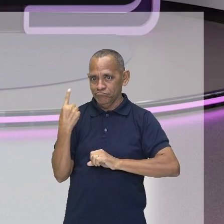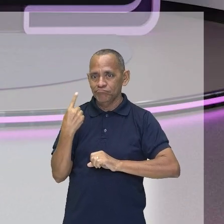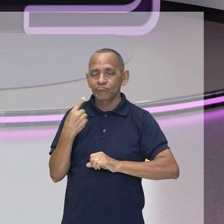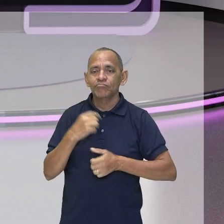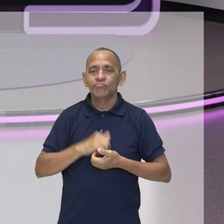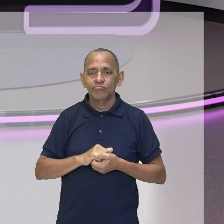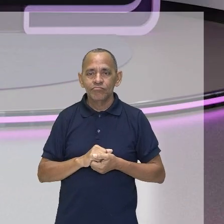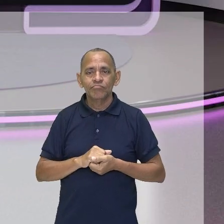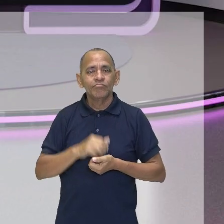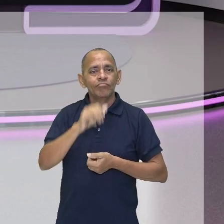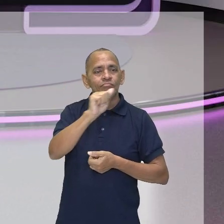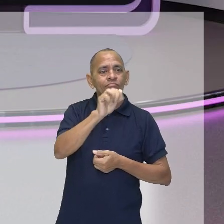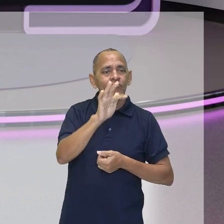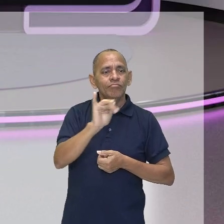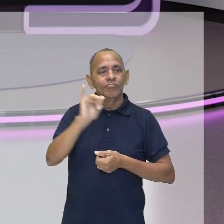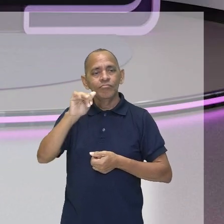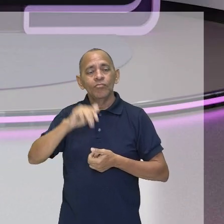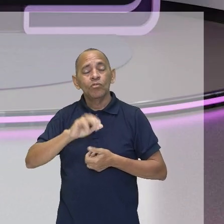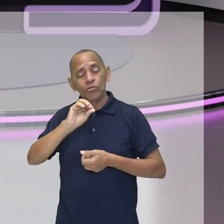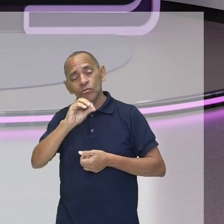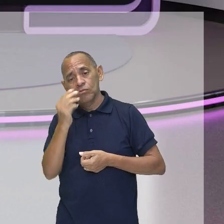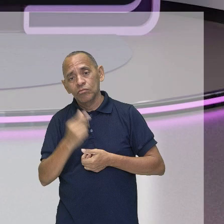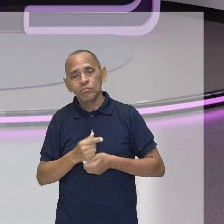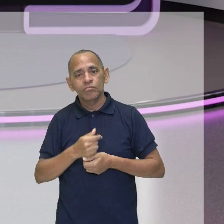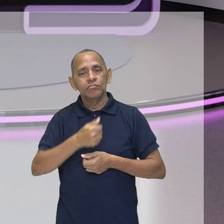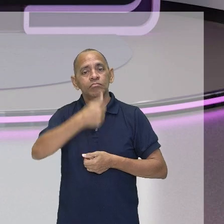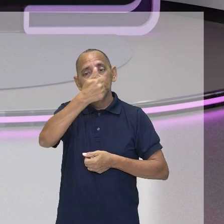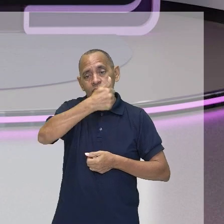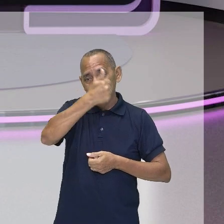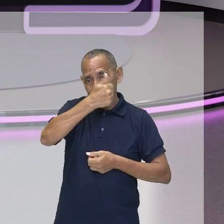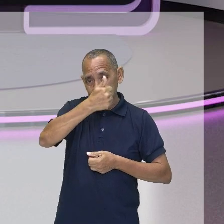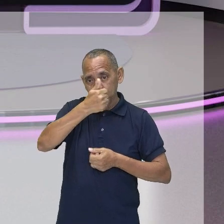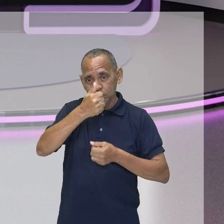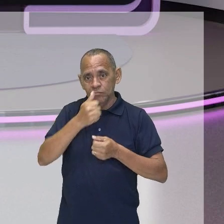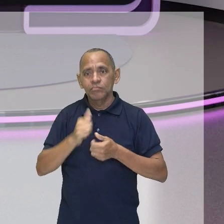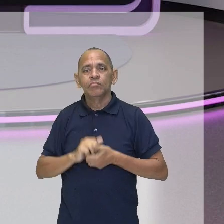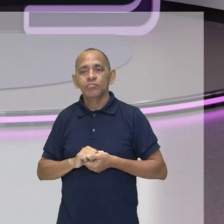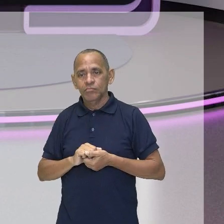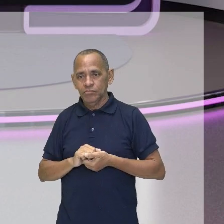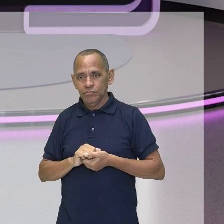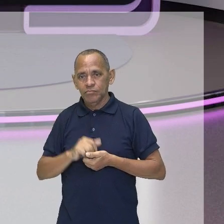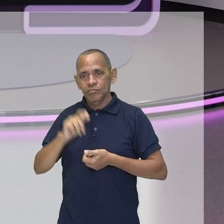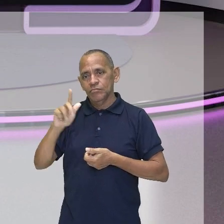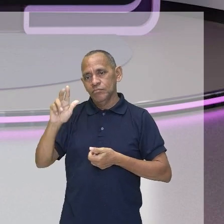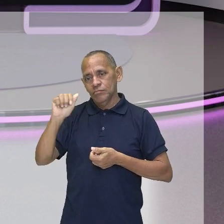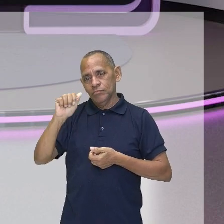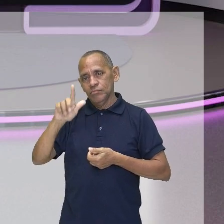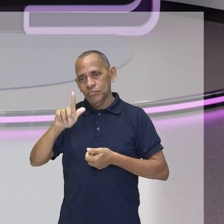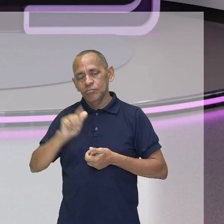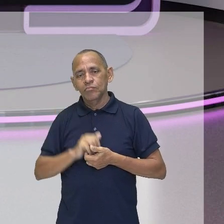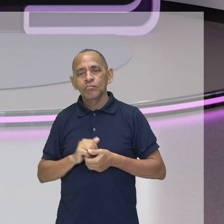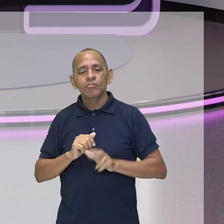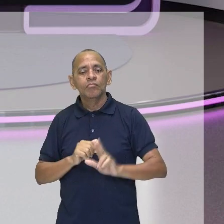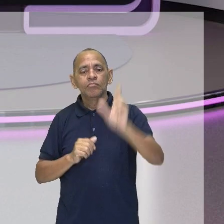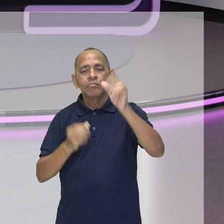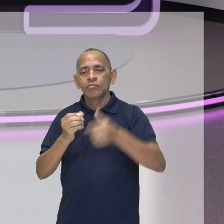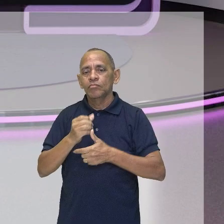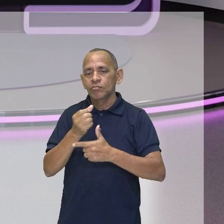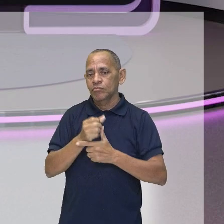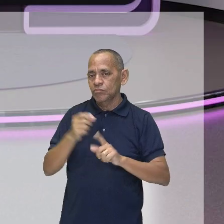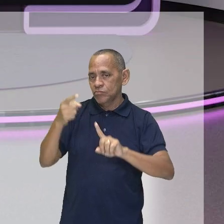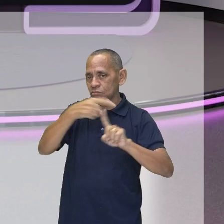uma função do primeiro grau. E nós vamos representar essa função também de forma geométrica. Nós utilizaremos, então, o